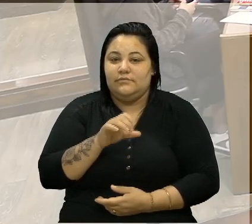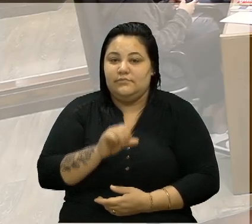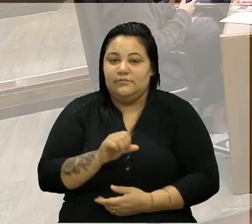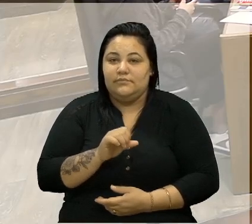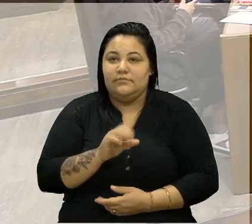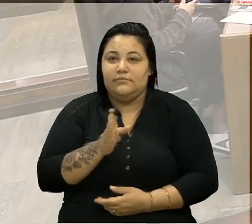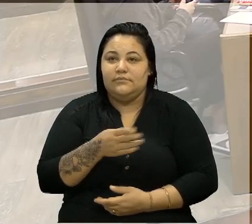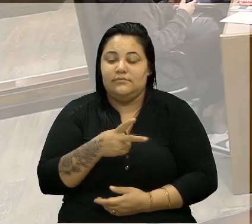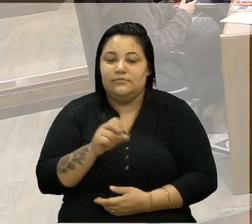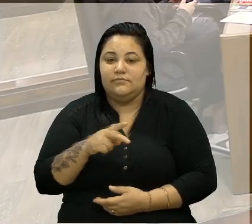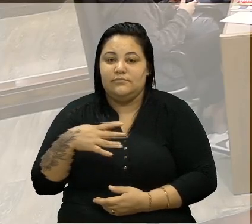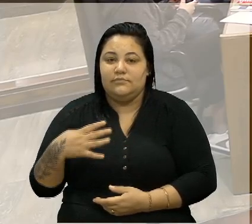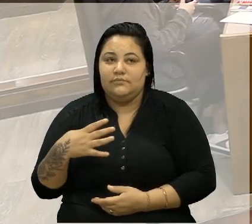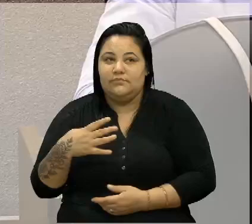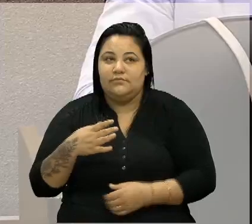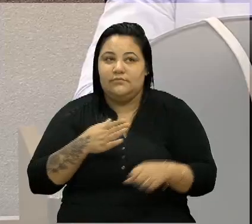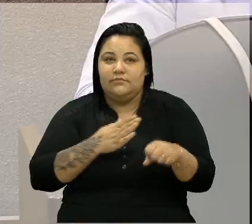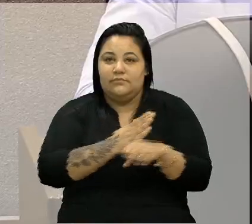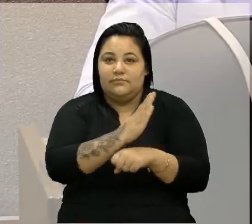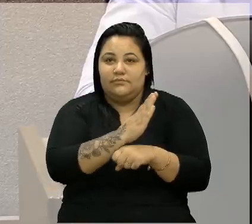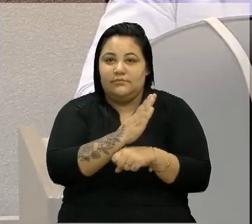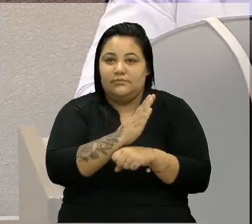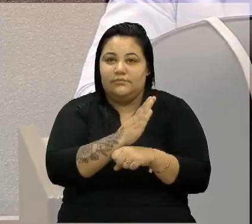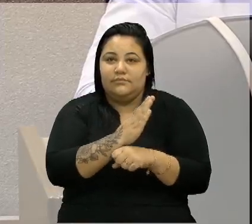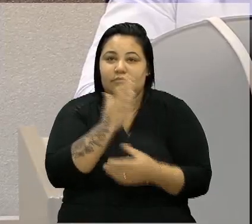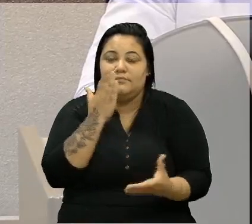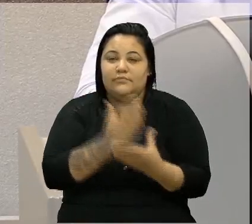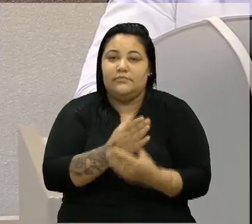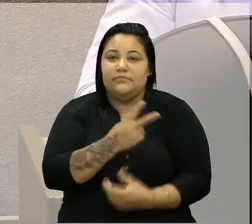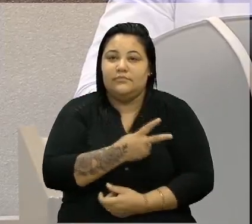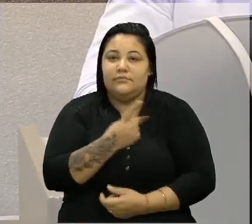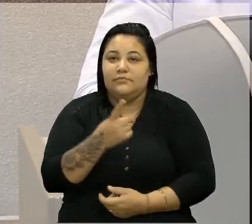549/2024. Pelo parecer favorável ao processo número